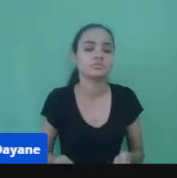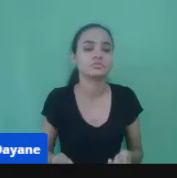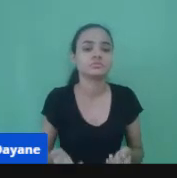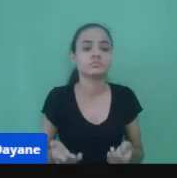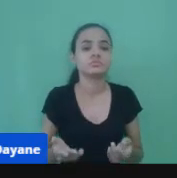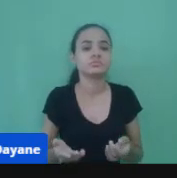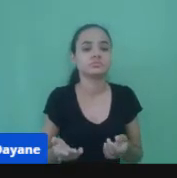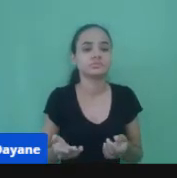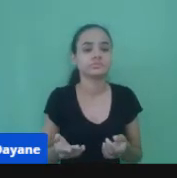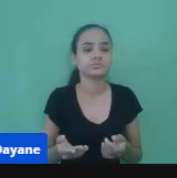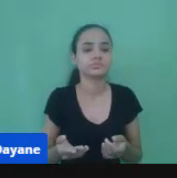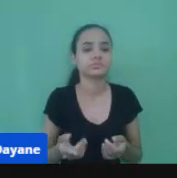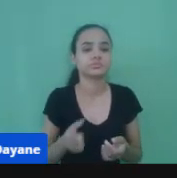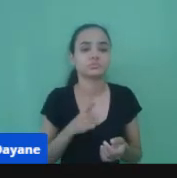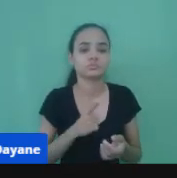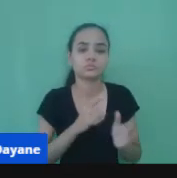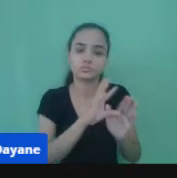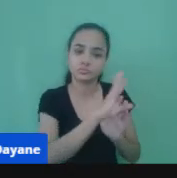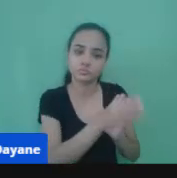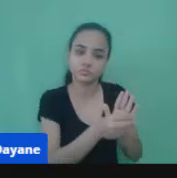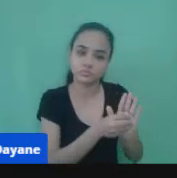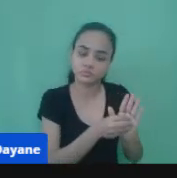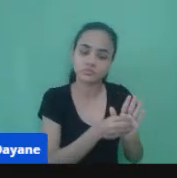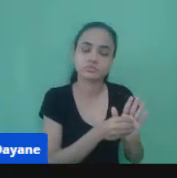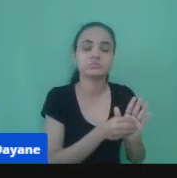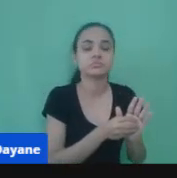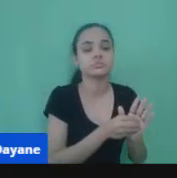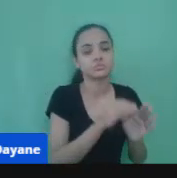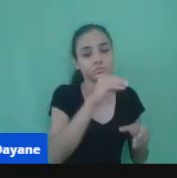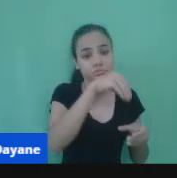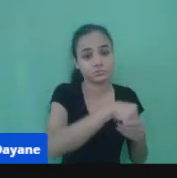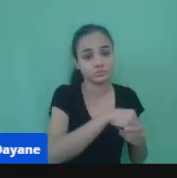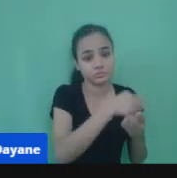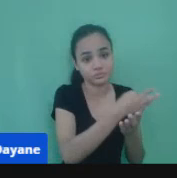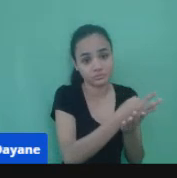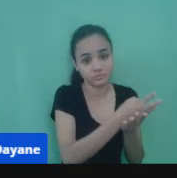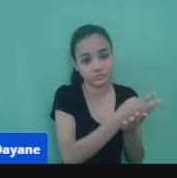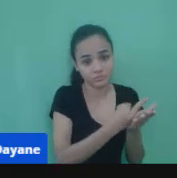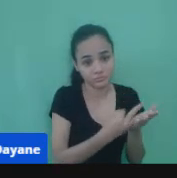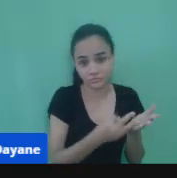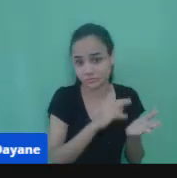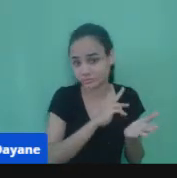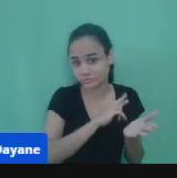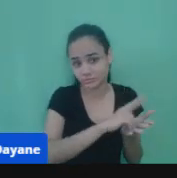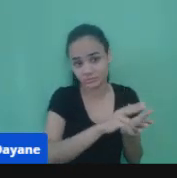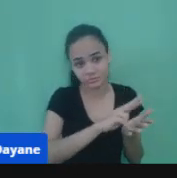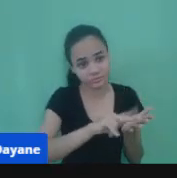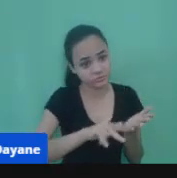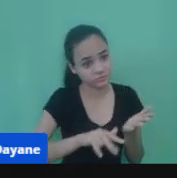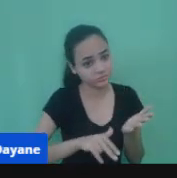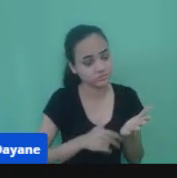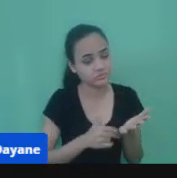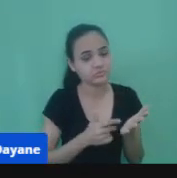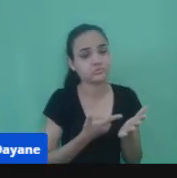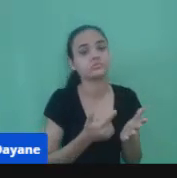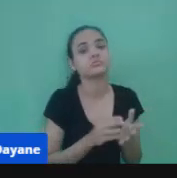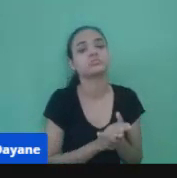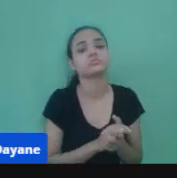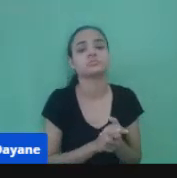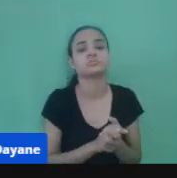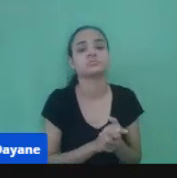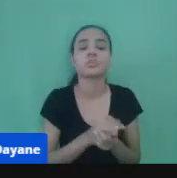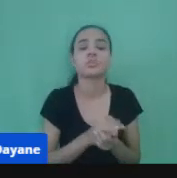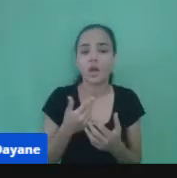textos de outros componentes. Aí você fala, mas eu quero saber da minha área, eu quero saber de ciências humanas, especificamente da geografia. Você está